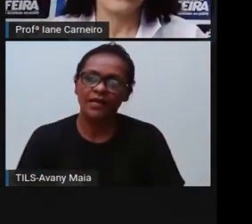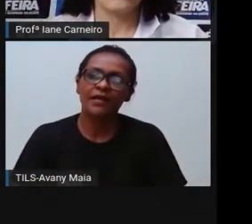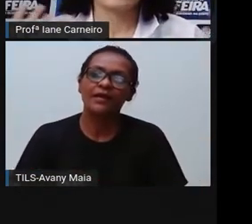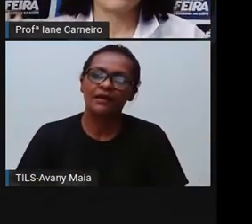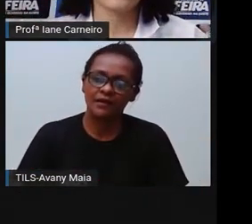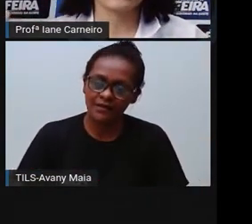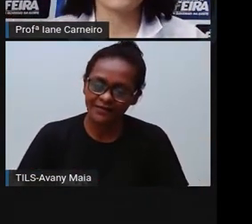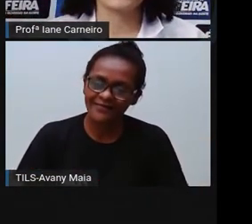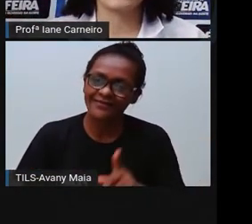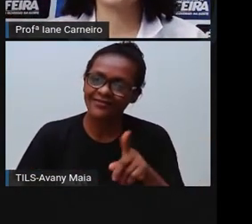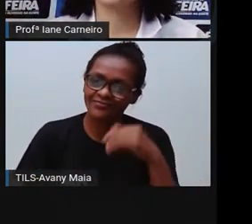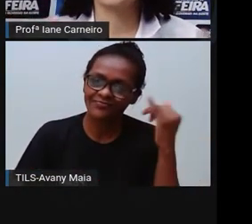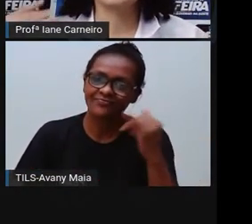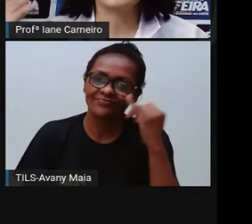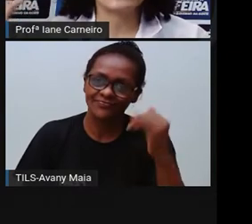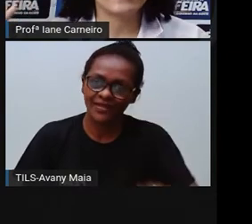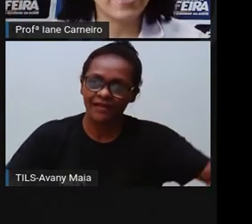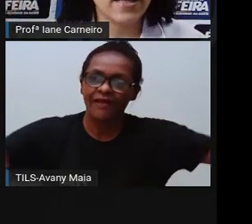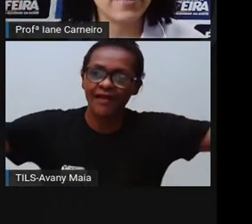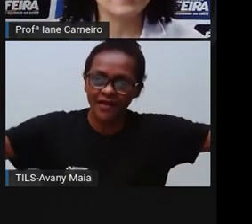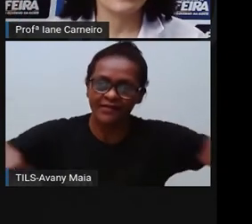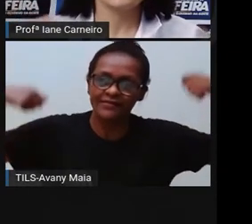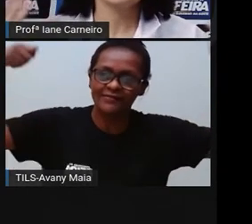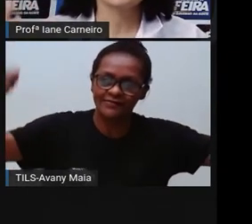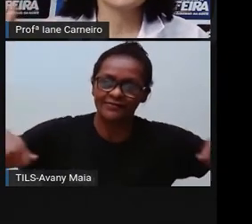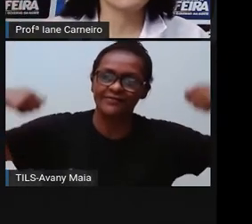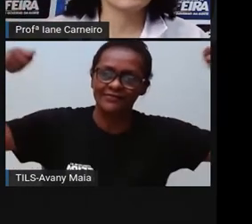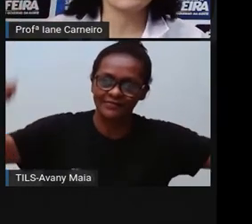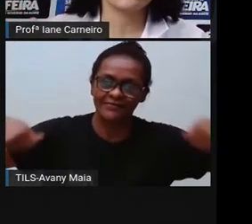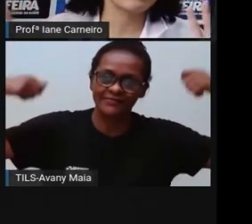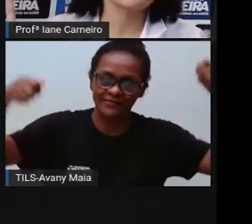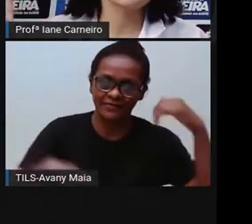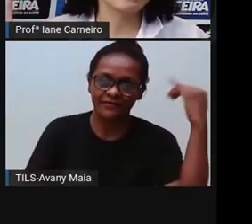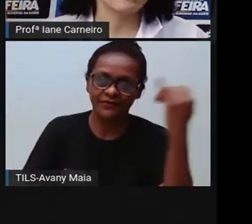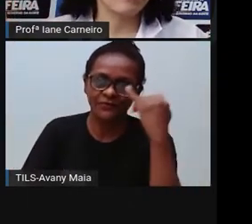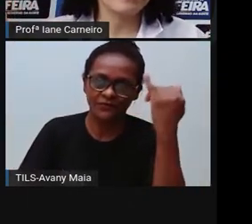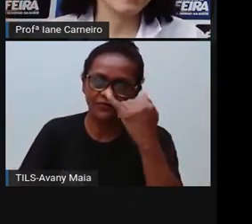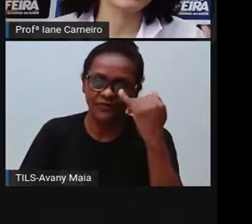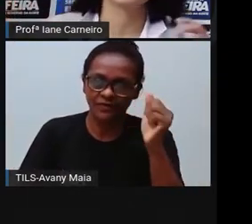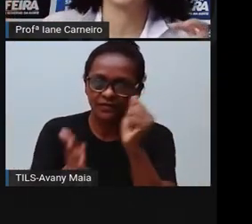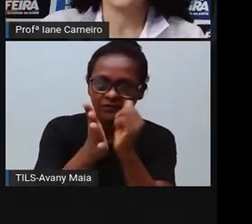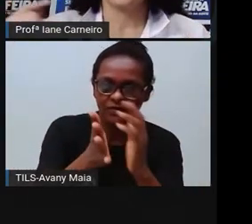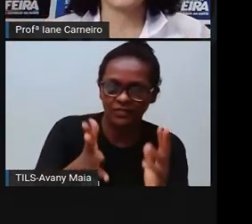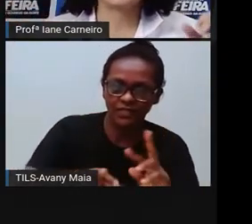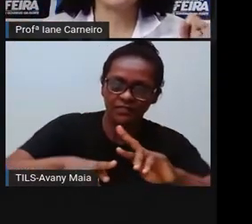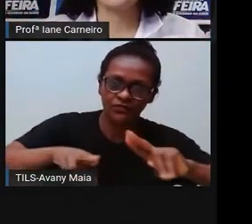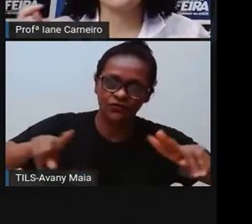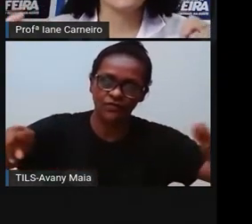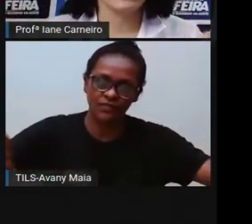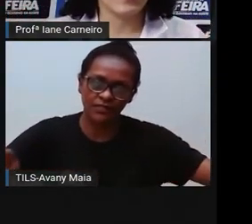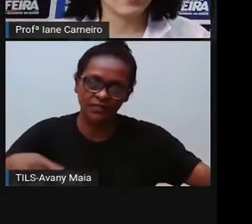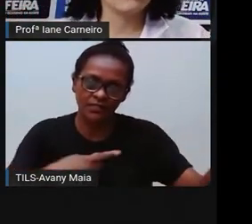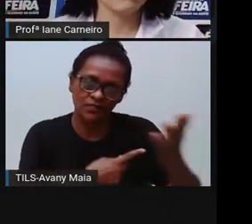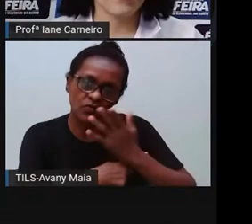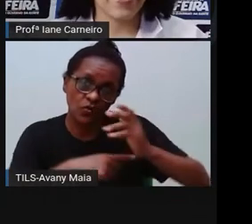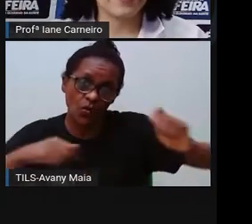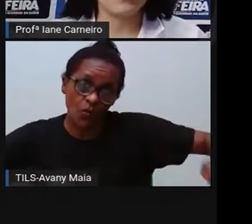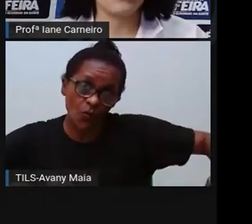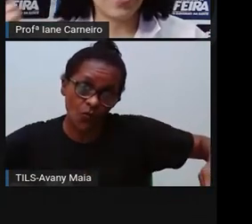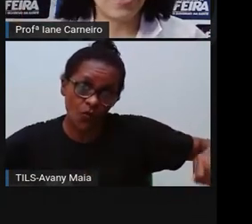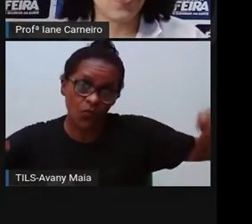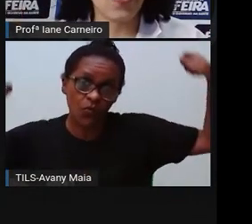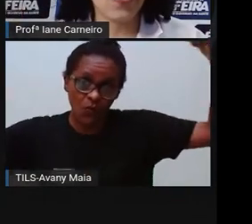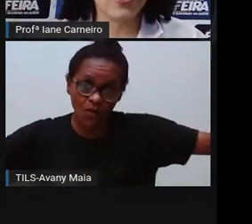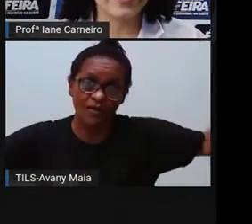fazer. O que a Pró está sugerindo são brincadeiras e são atividades que vocês conseguem fazer, né? Então, pegar um bambolê, quem tiver